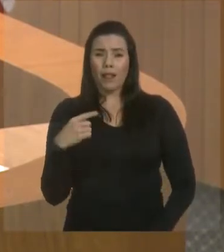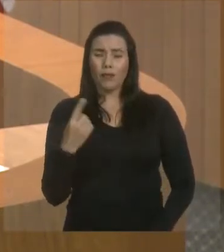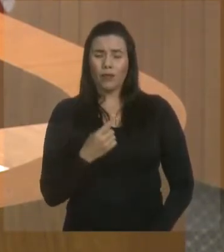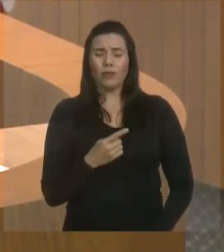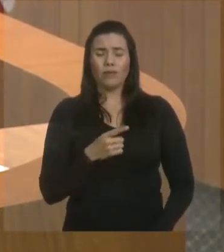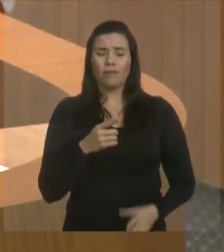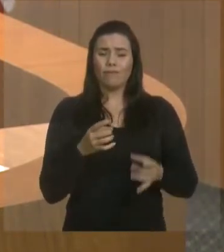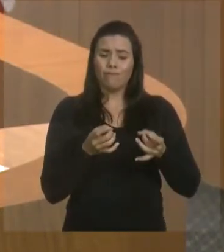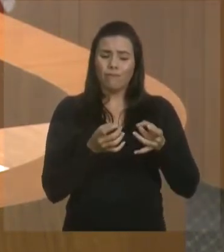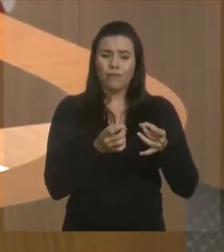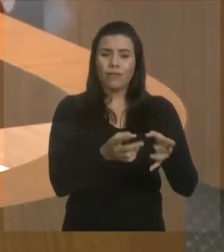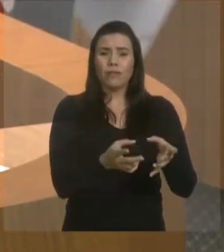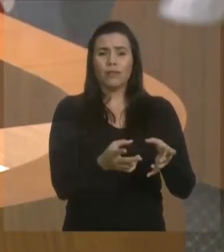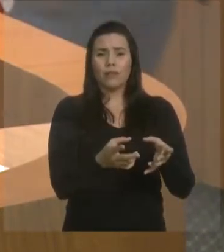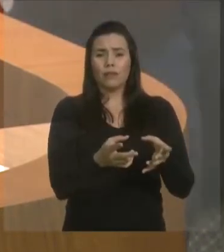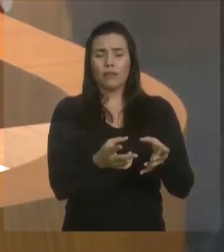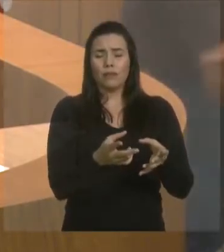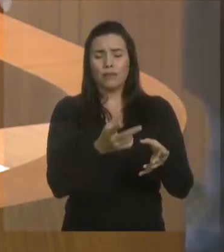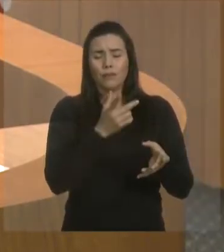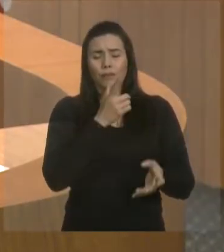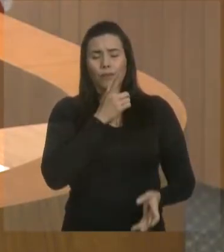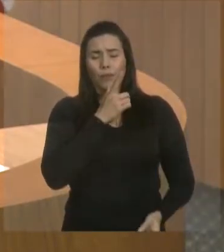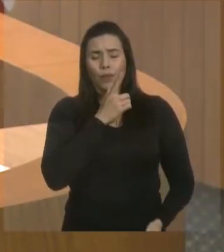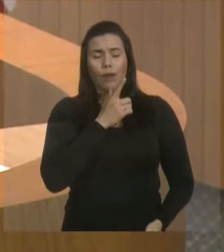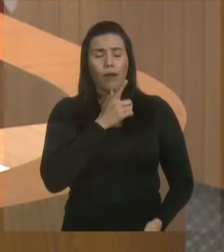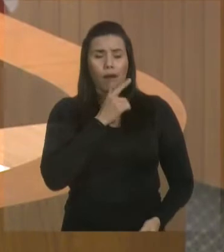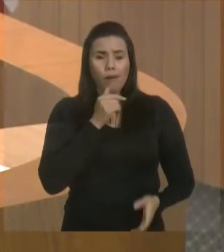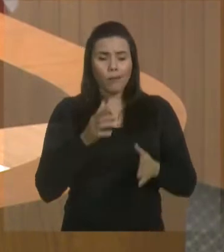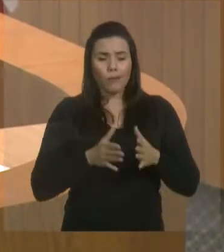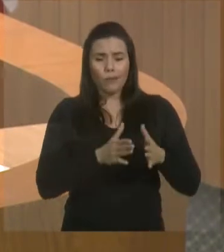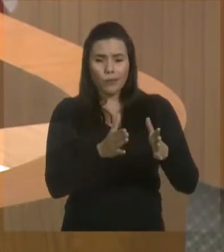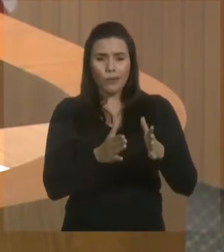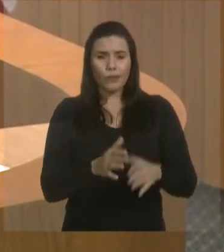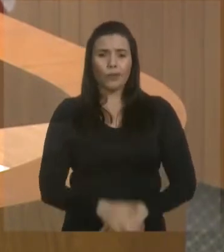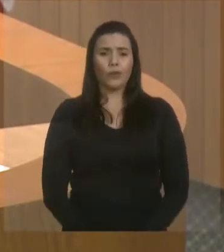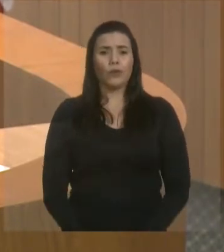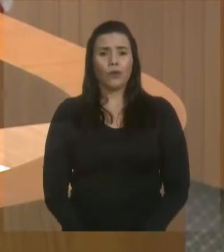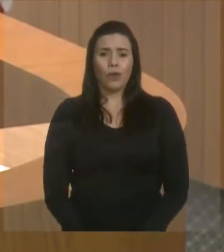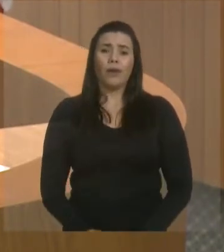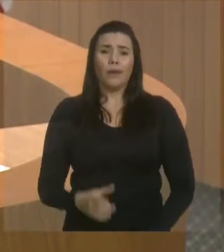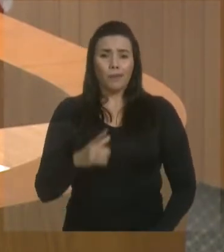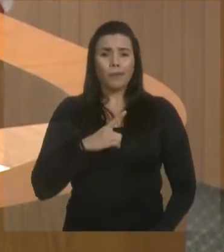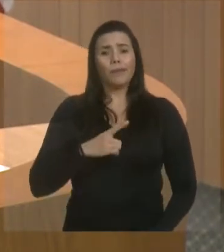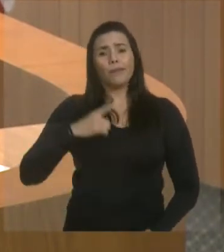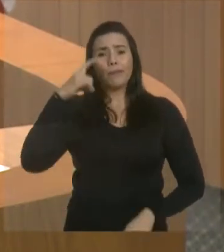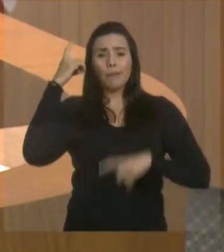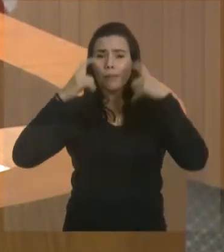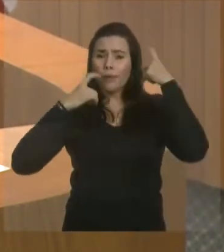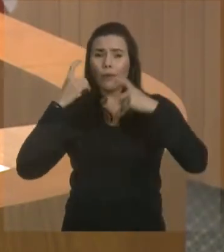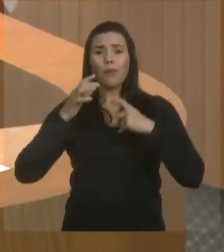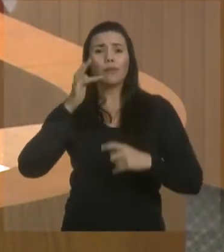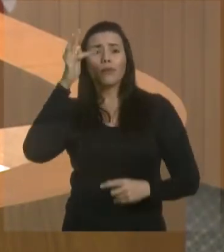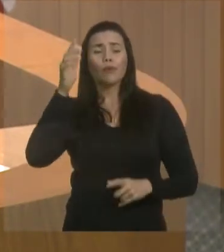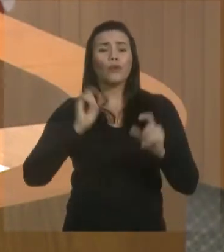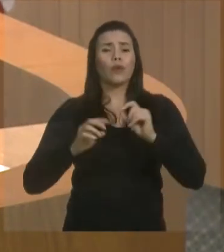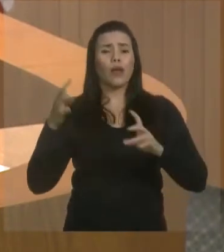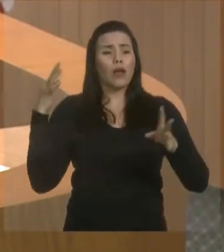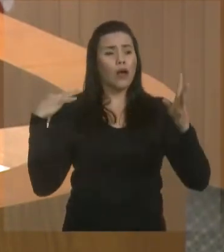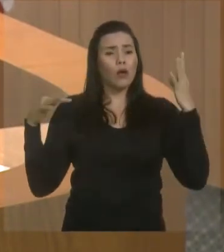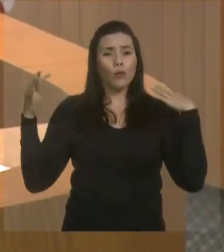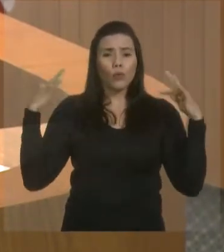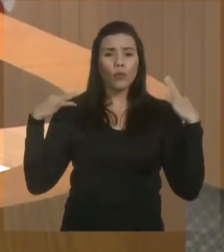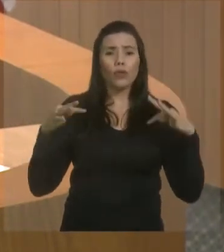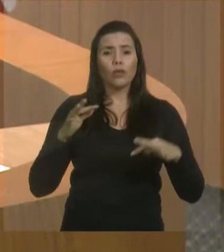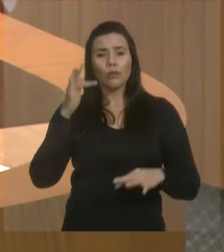outras preocupações. Nós temos a questão do turismo, que é utilizado, nós temos a questão da água represada, que é utilizada